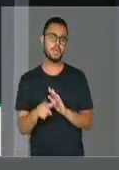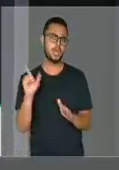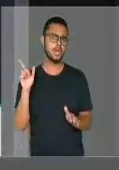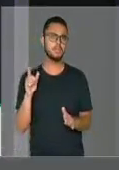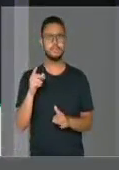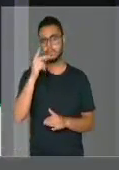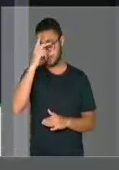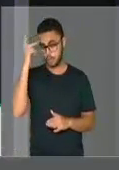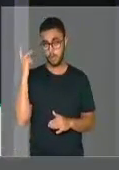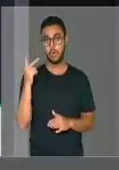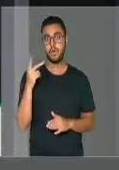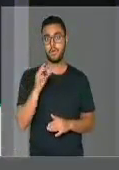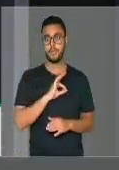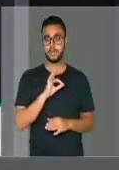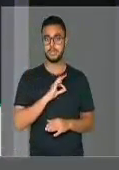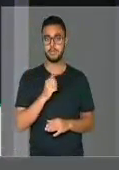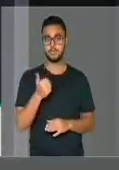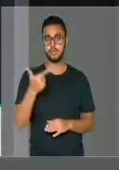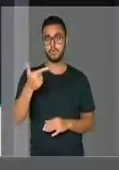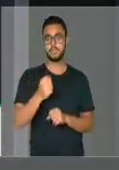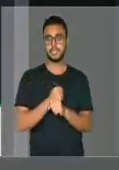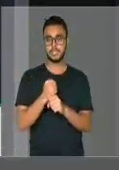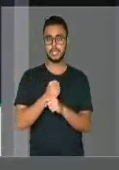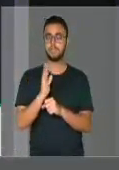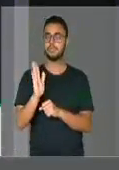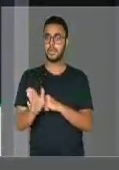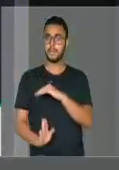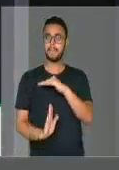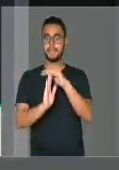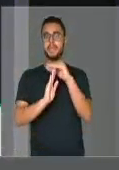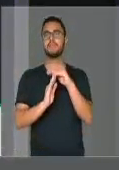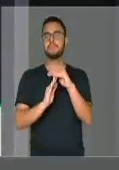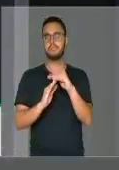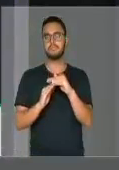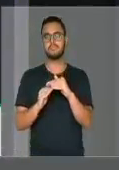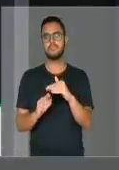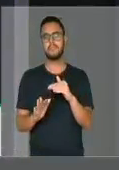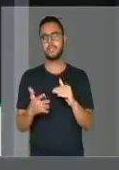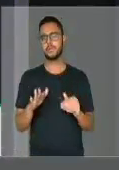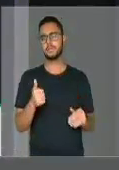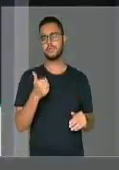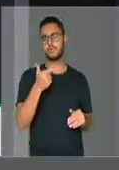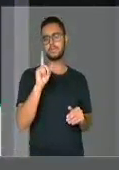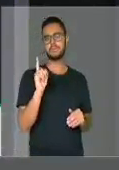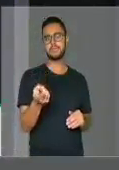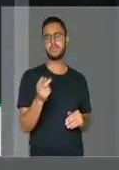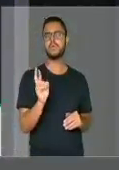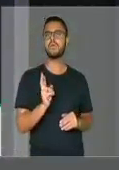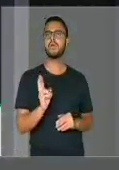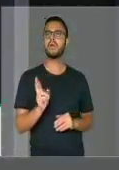12 anos de serviço, ele chega ao teto da carreira, com um salário de quase 12 mil reais.